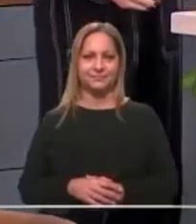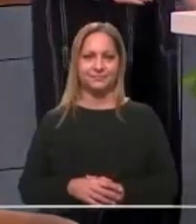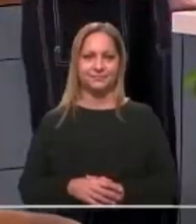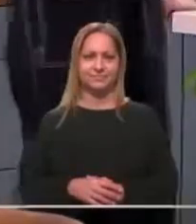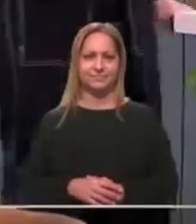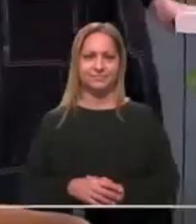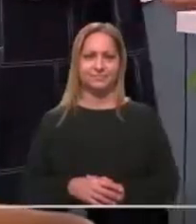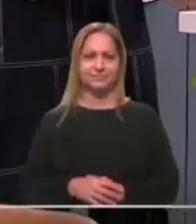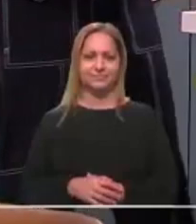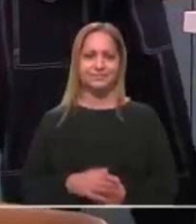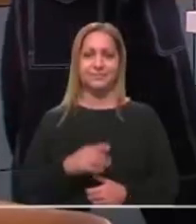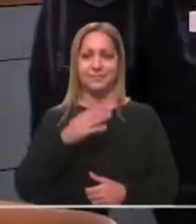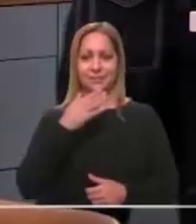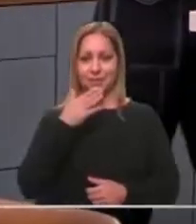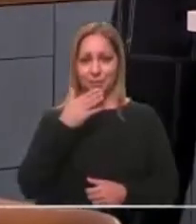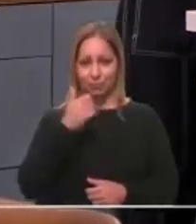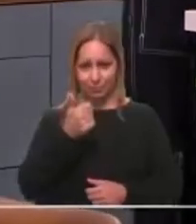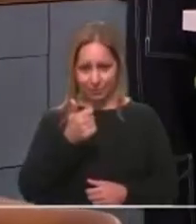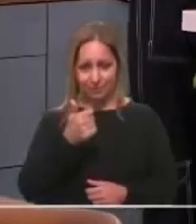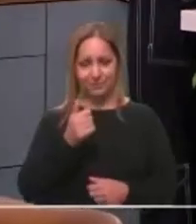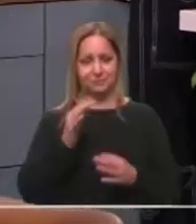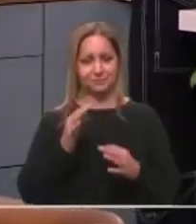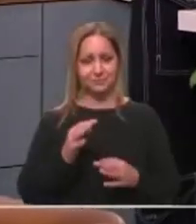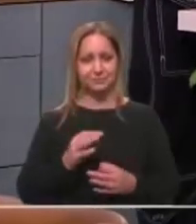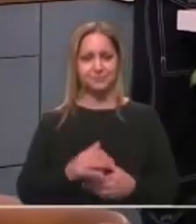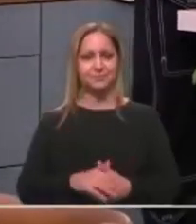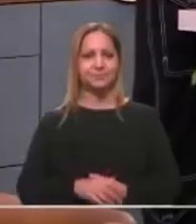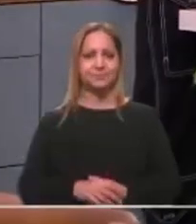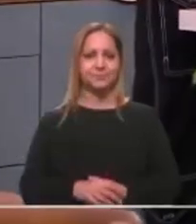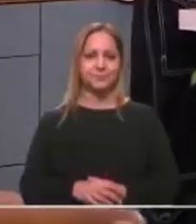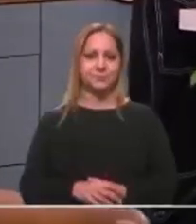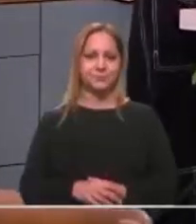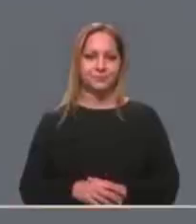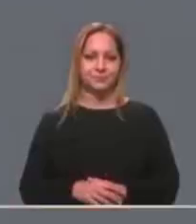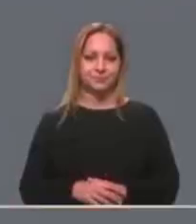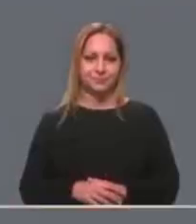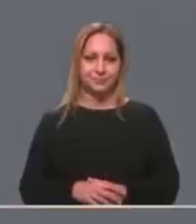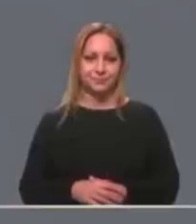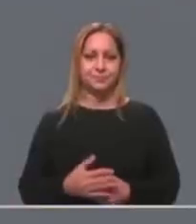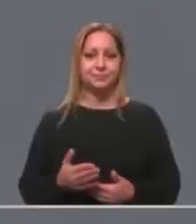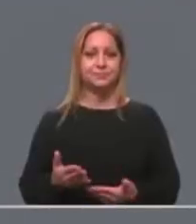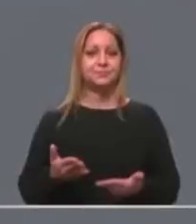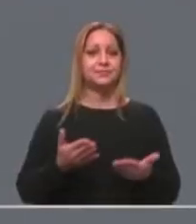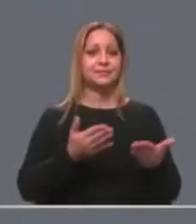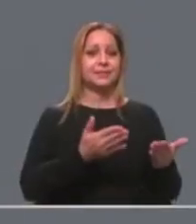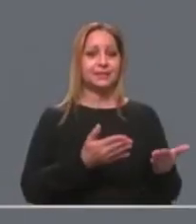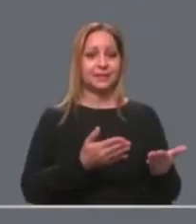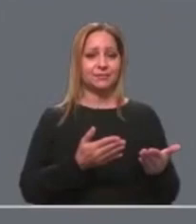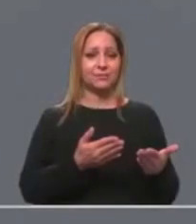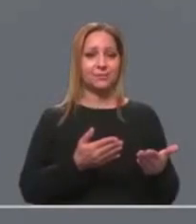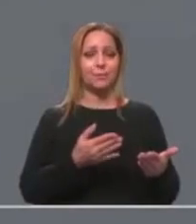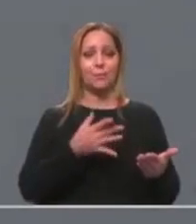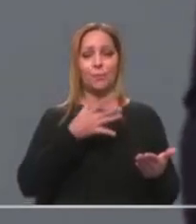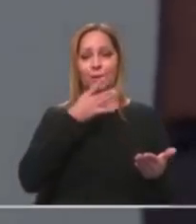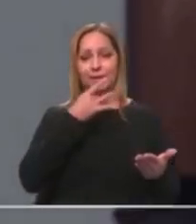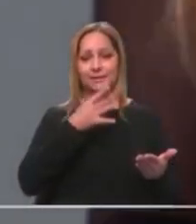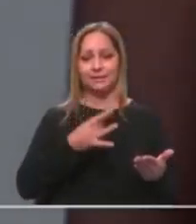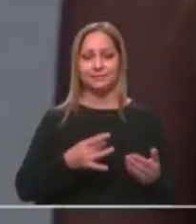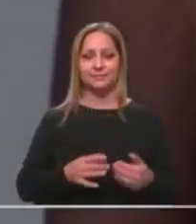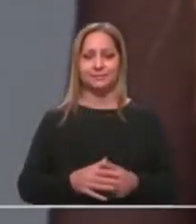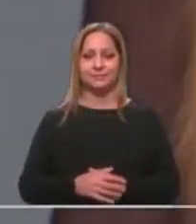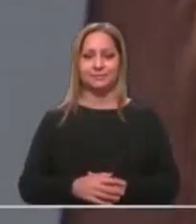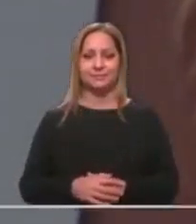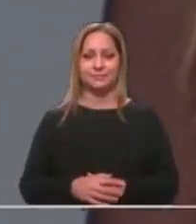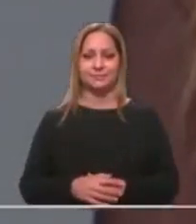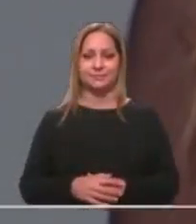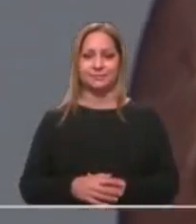Está bem linda. Eu sou o que eu vos tenho a dizer. Pronto, levas para a tua ceia de Natal. E a tua filha faz para o quarto.